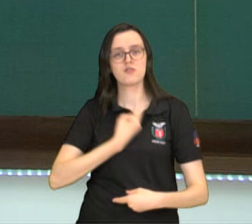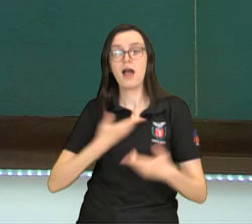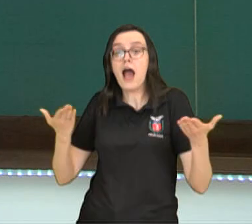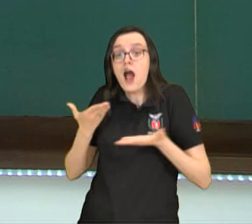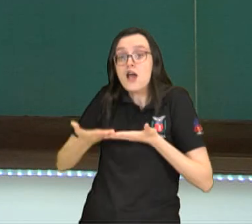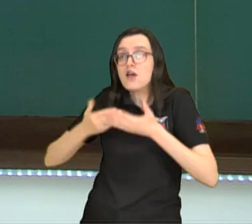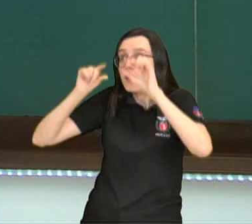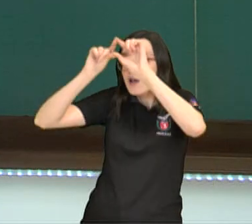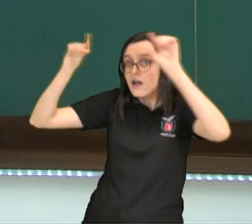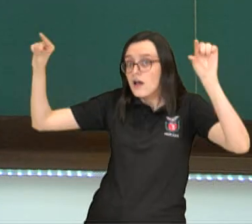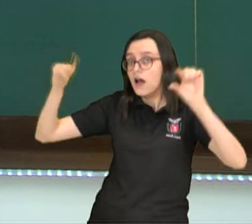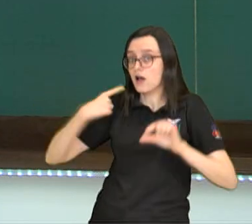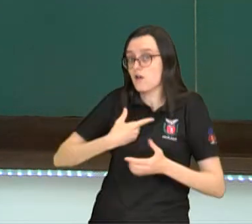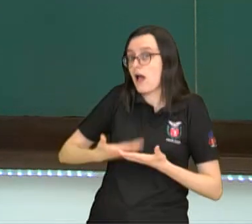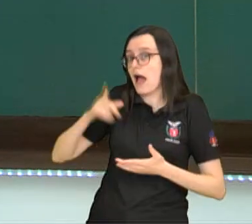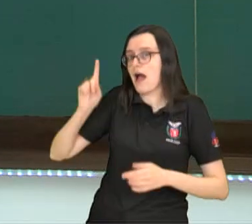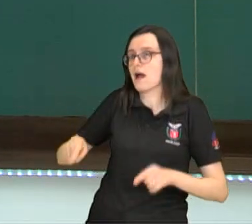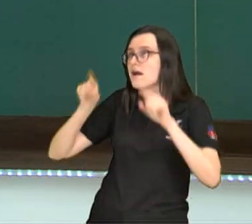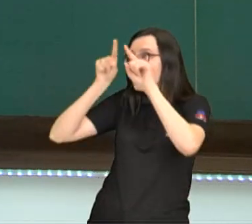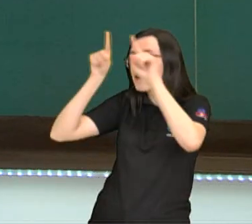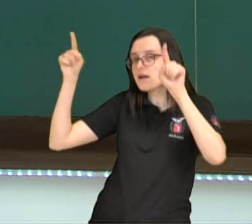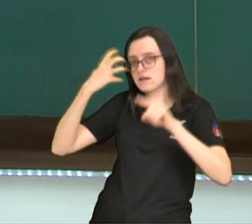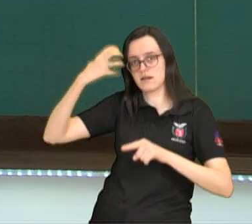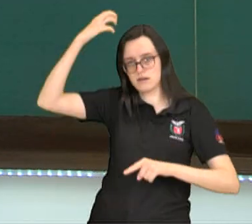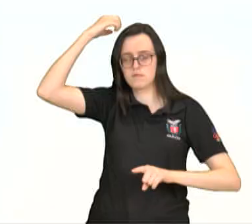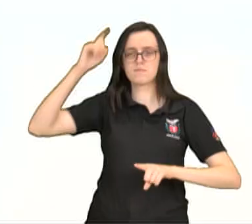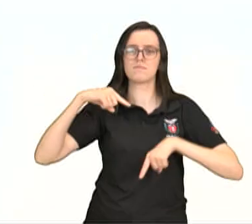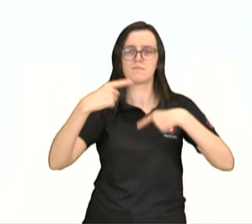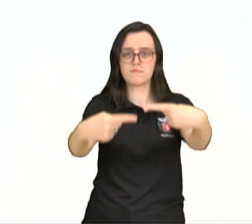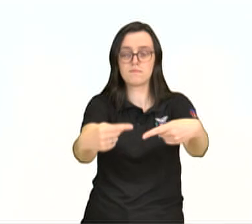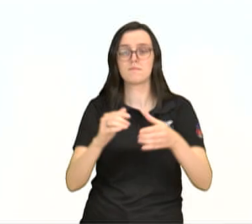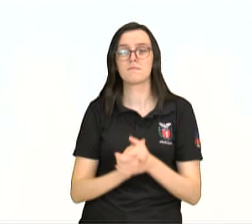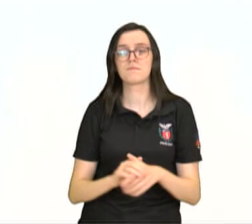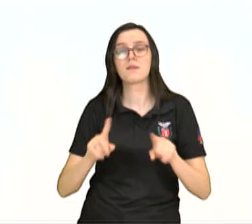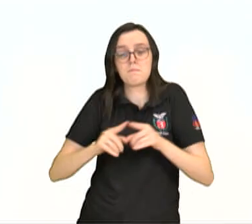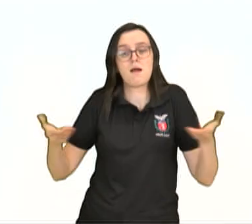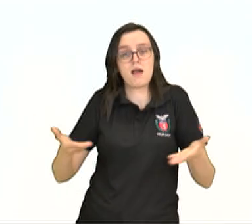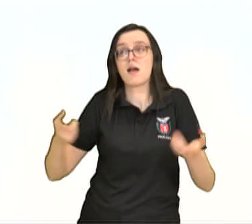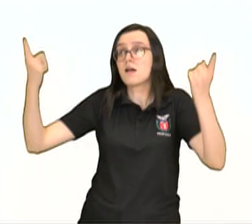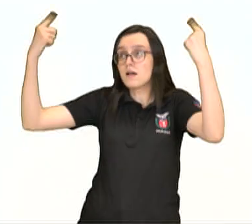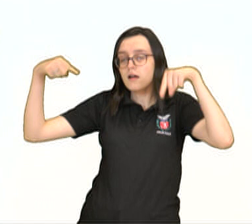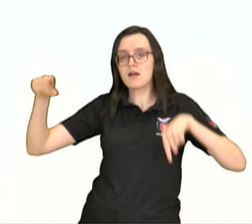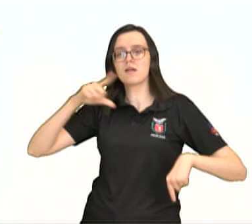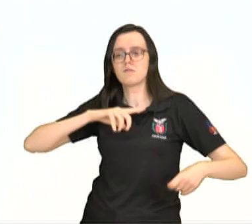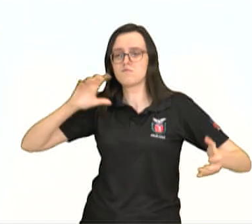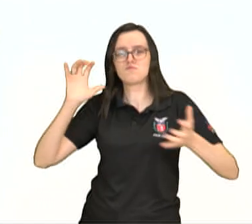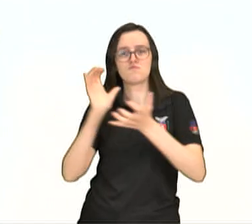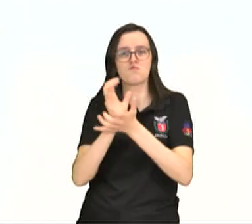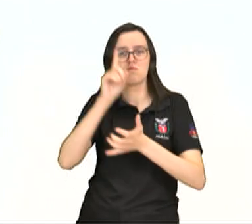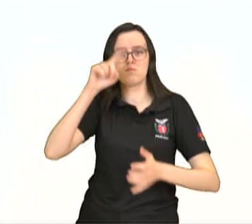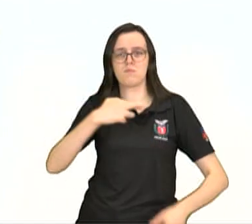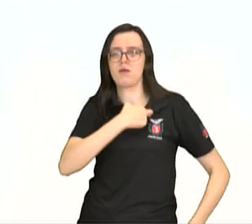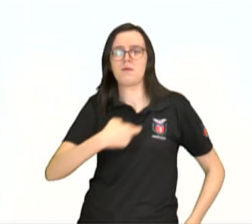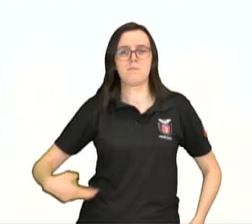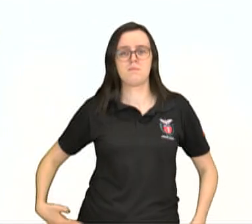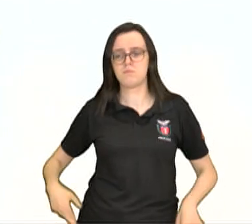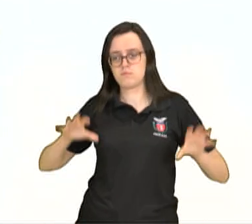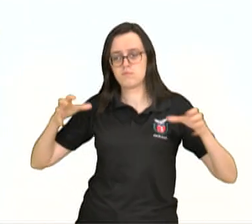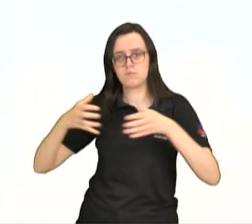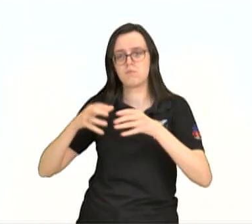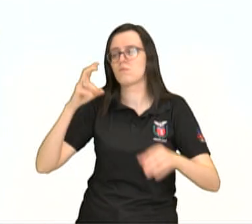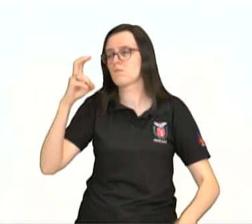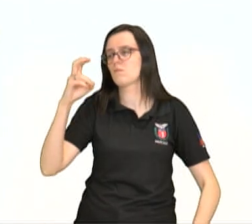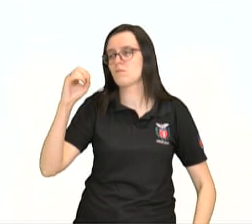trabalhando durante nossa aula. Posteriormente, vamos ter a República, que vai de 509